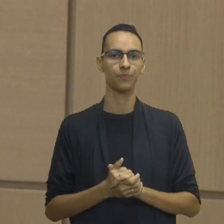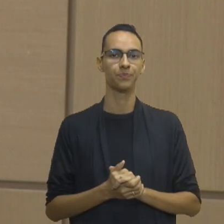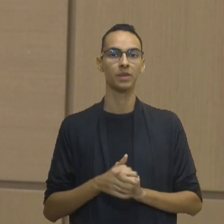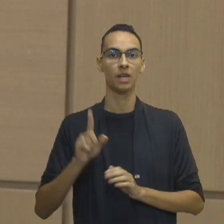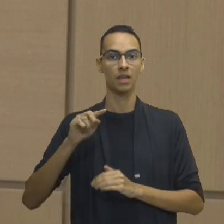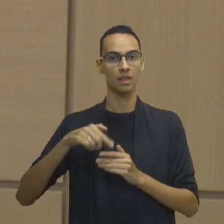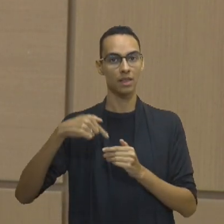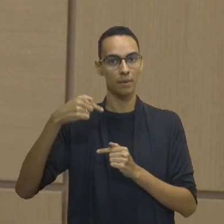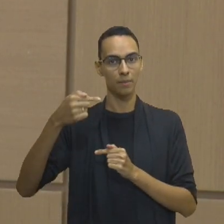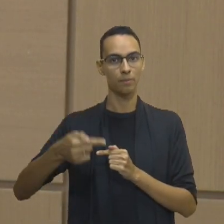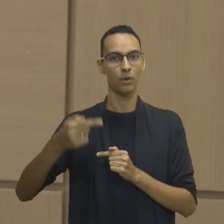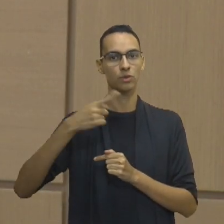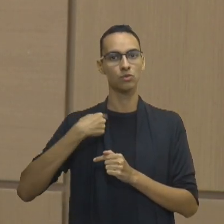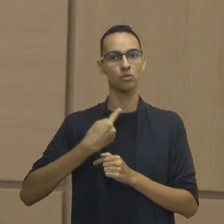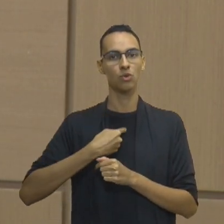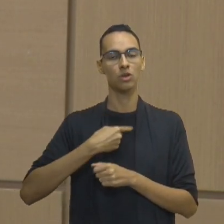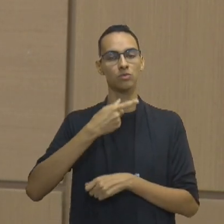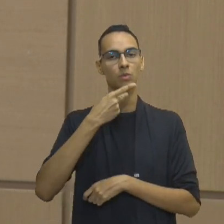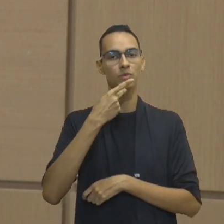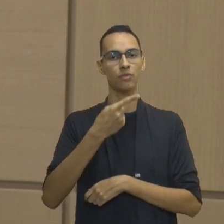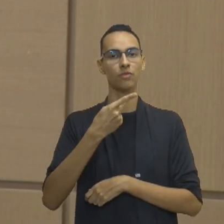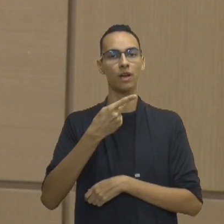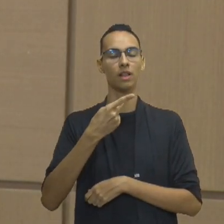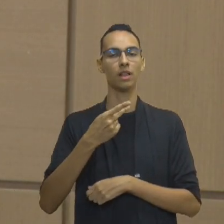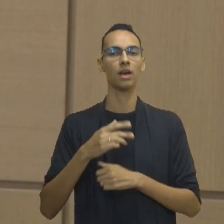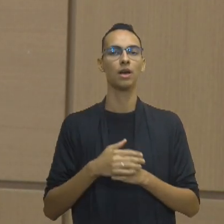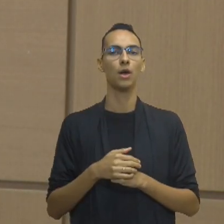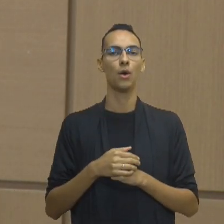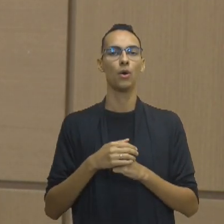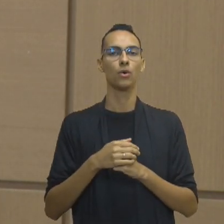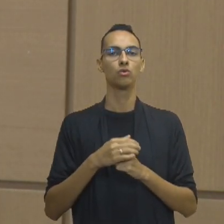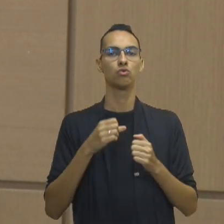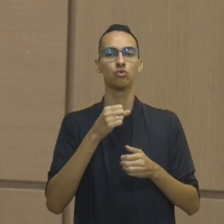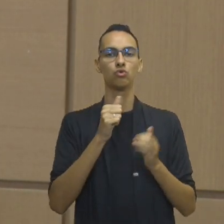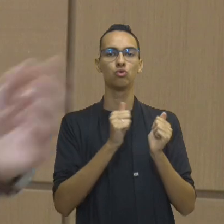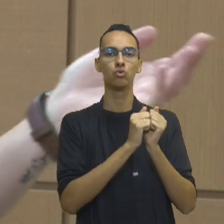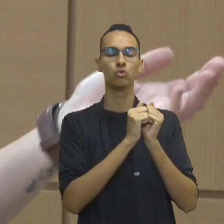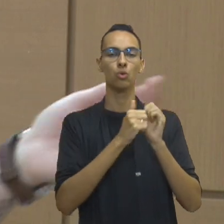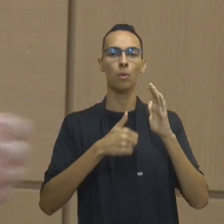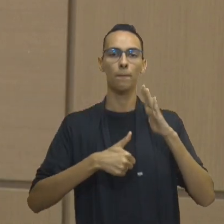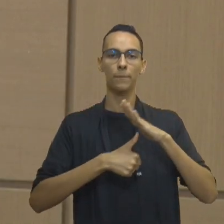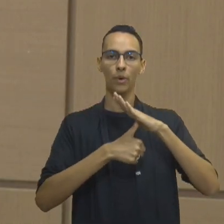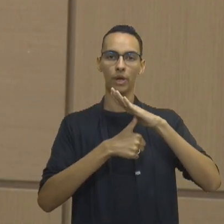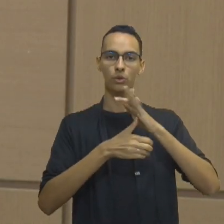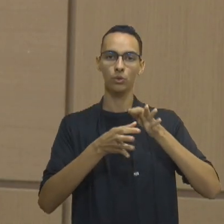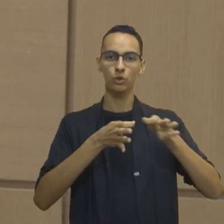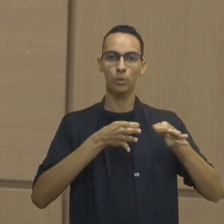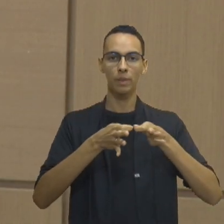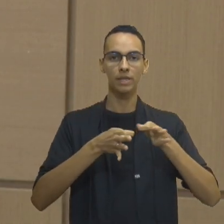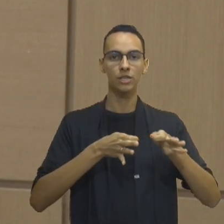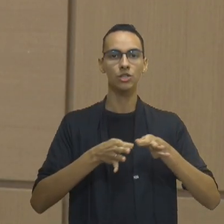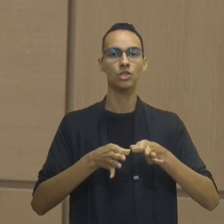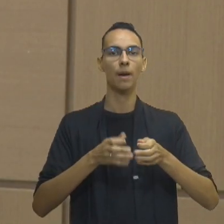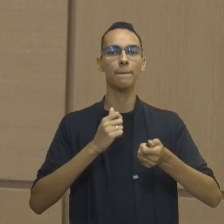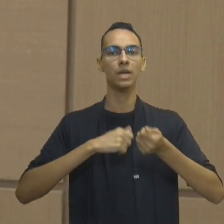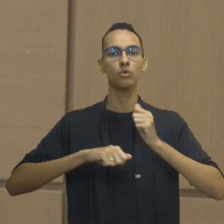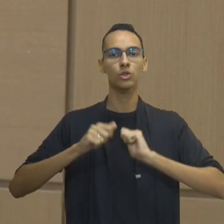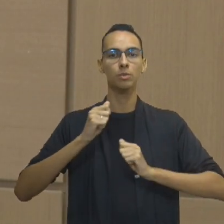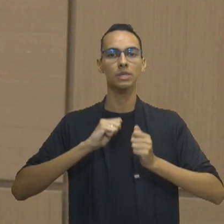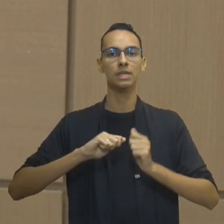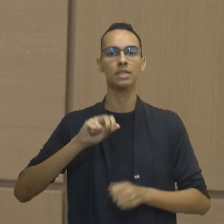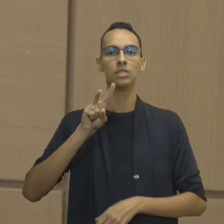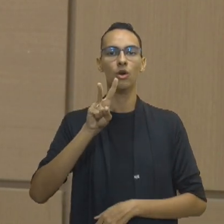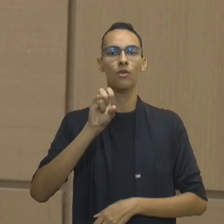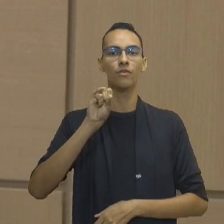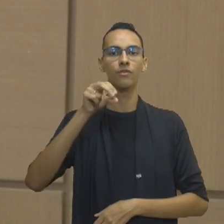sequência, a gente vai passar a palavra para o pró-reitor de Planejamento e Administração, Vinícius Fávaro,